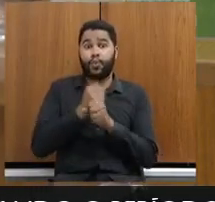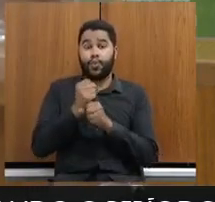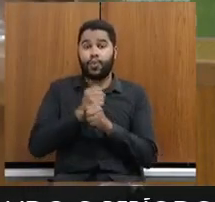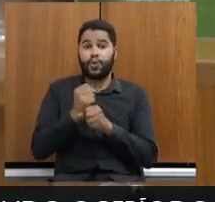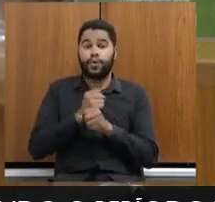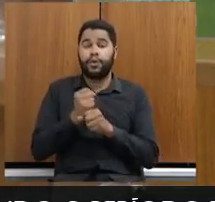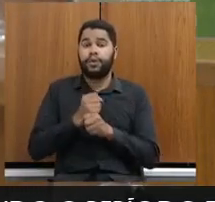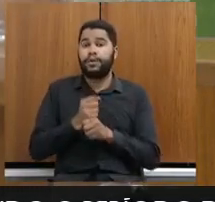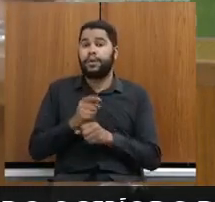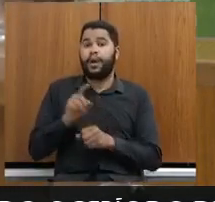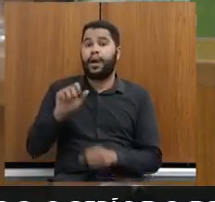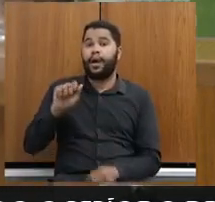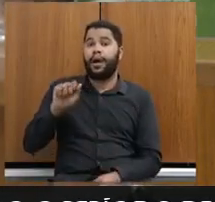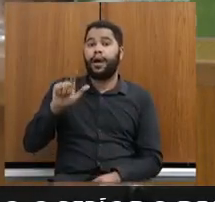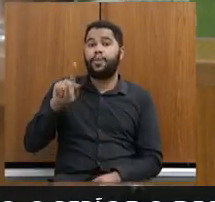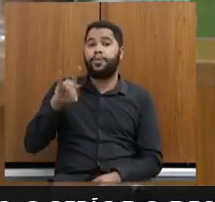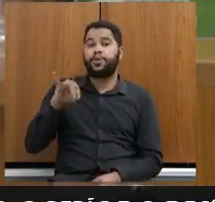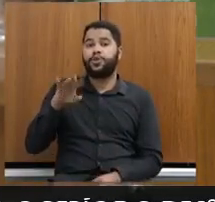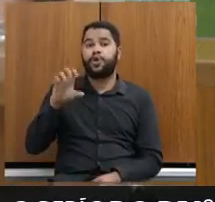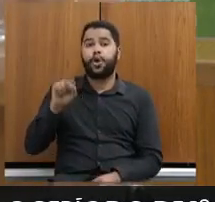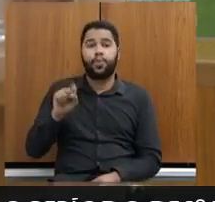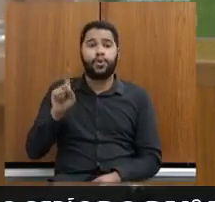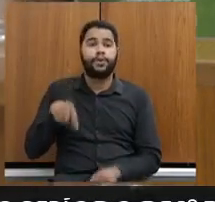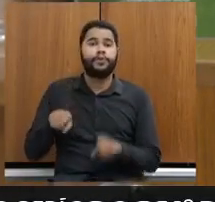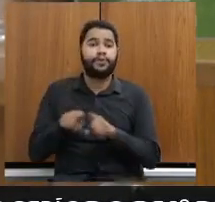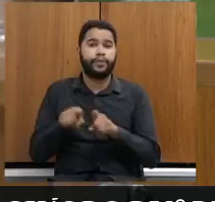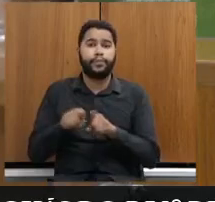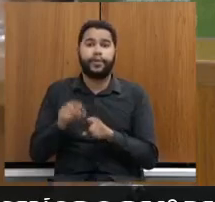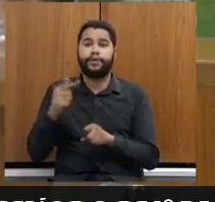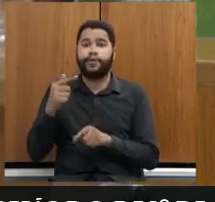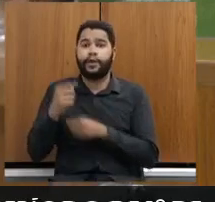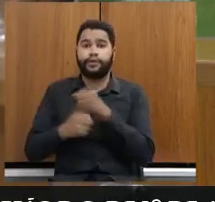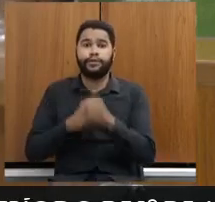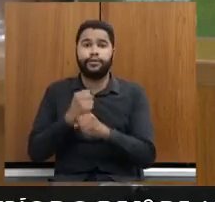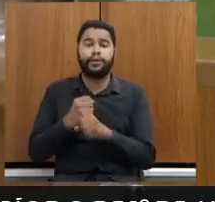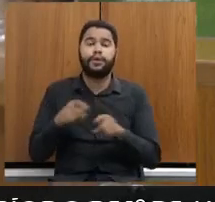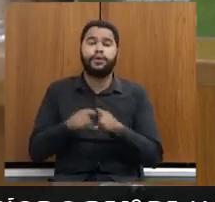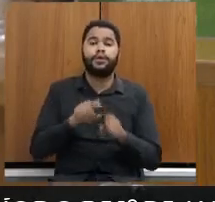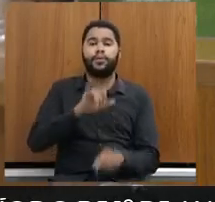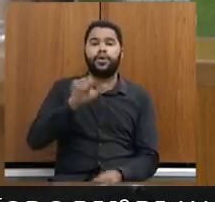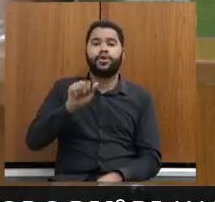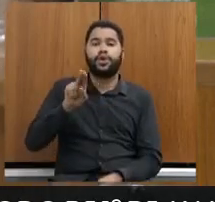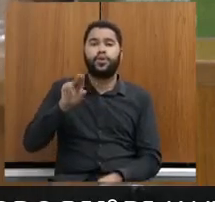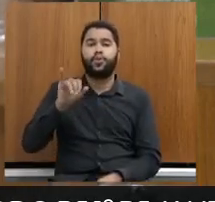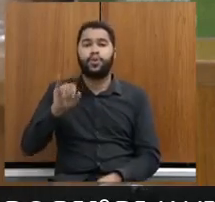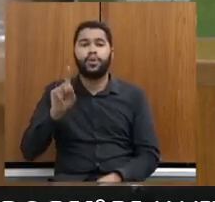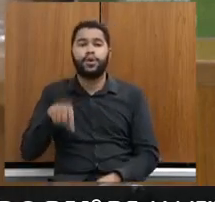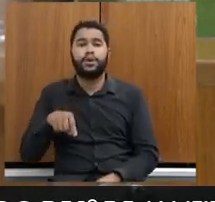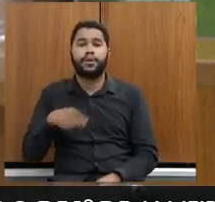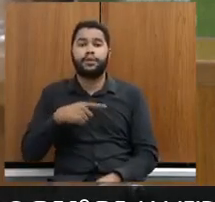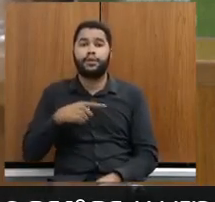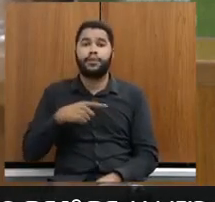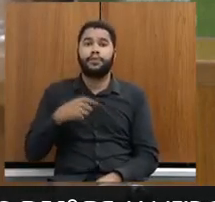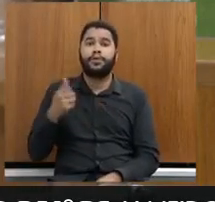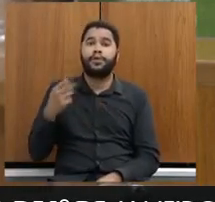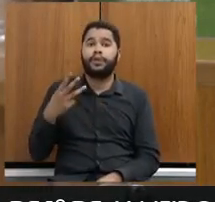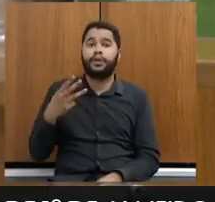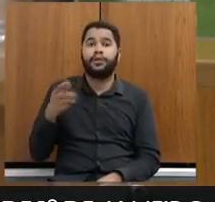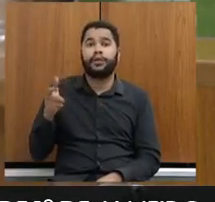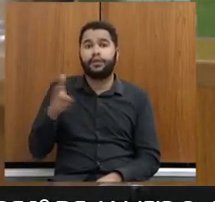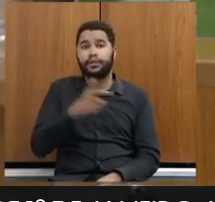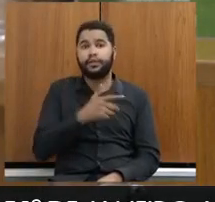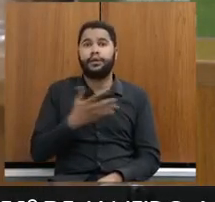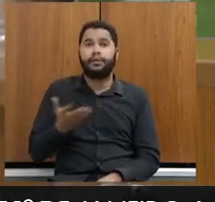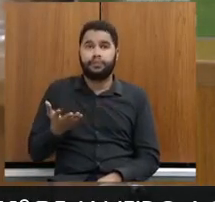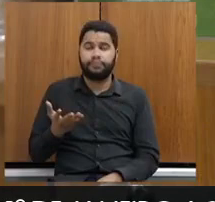71 ano a minha cidade Jacuí chegou a ter três assassinatos em um ano e já cuidei vai assassinato esse